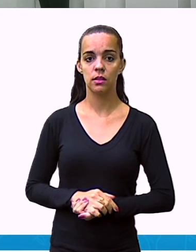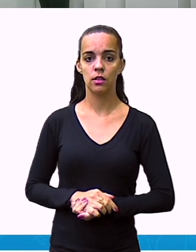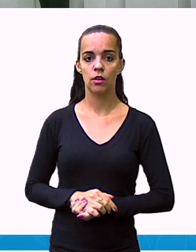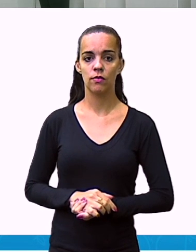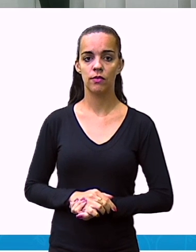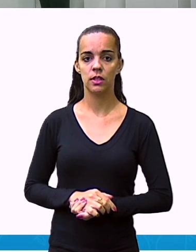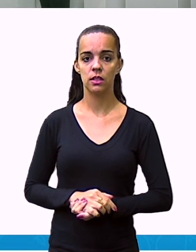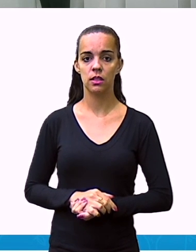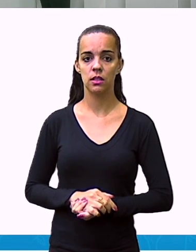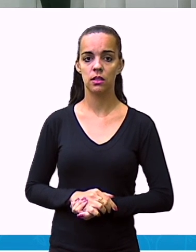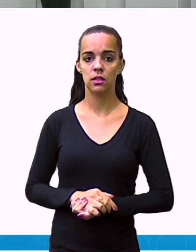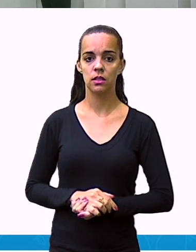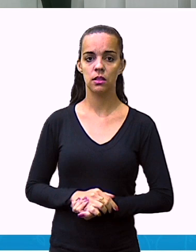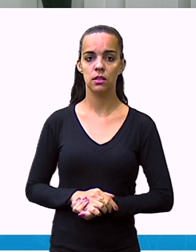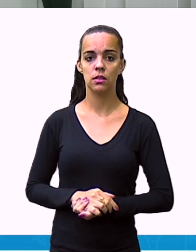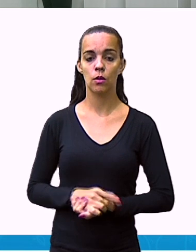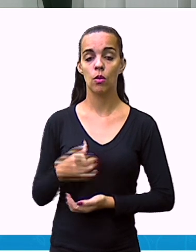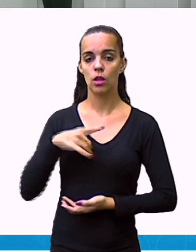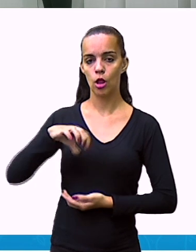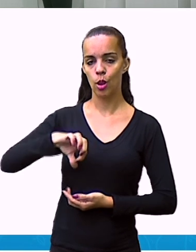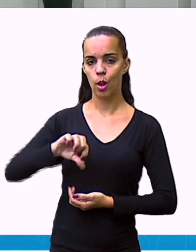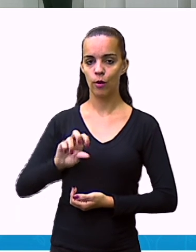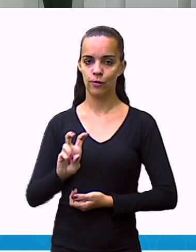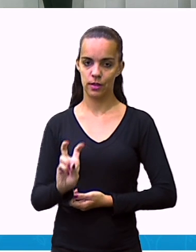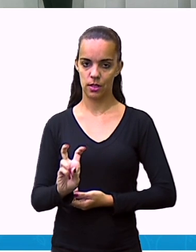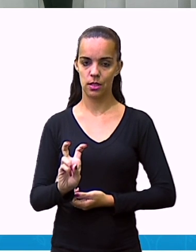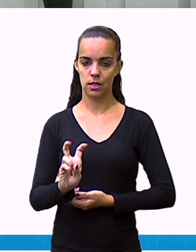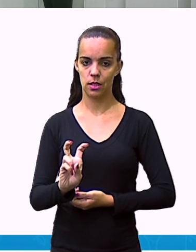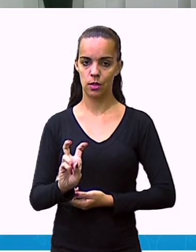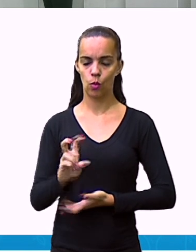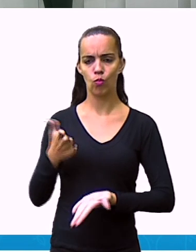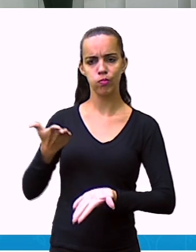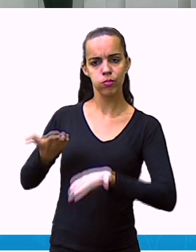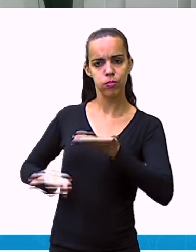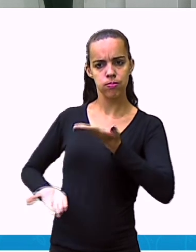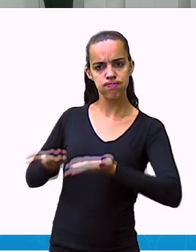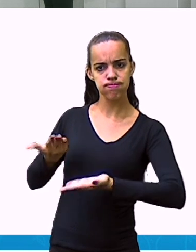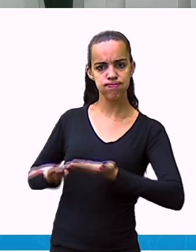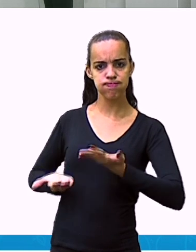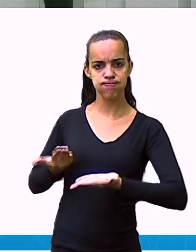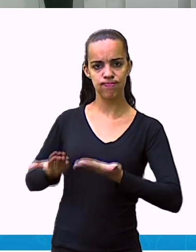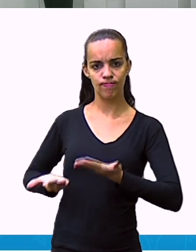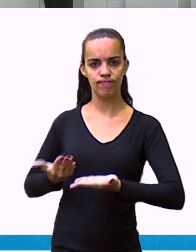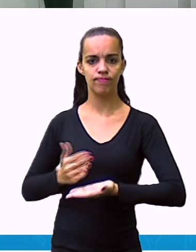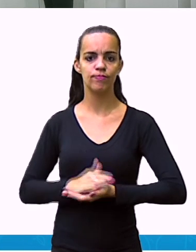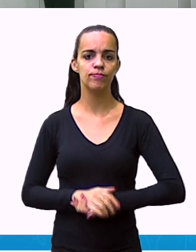a 95 toneladas em